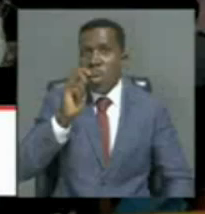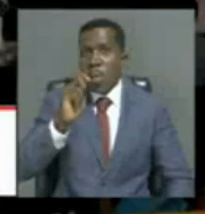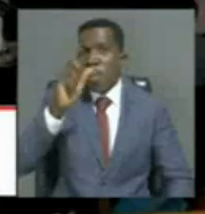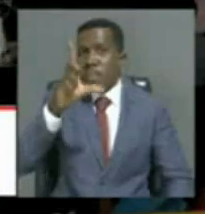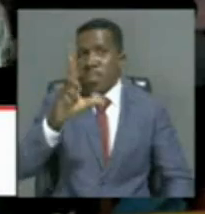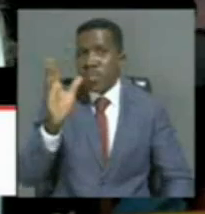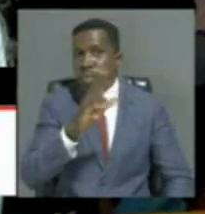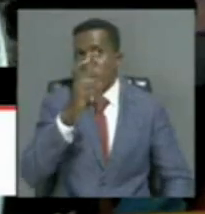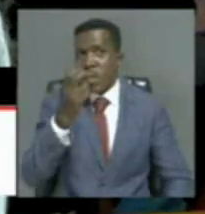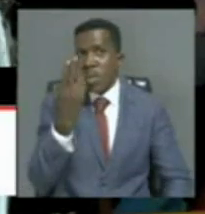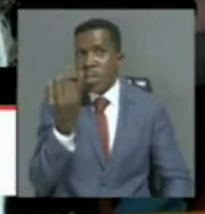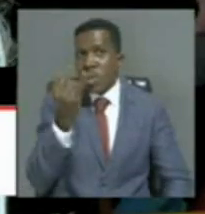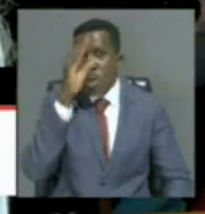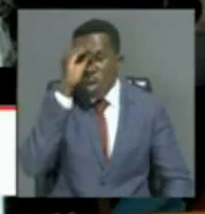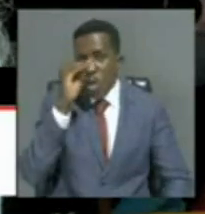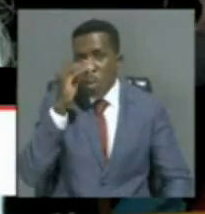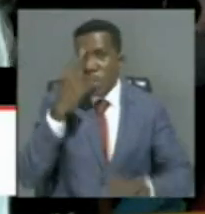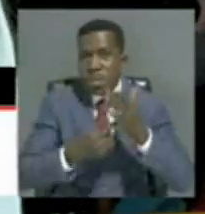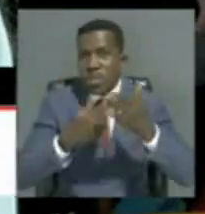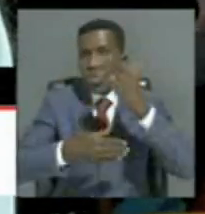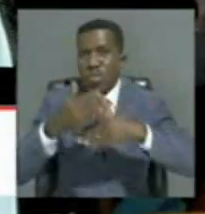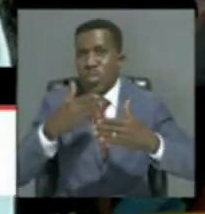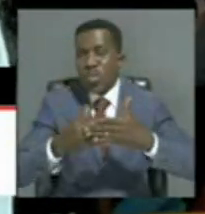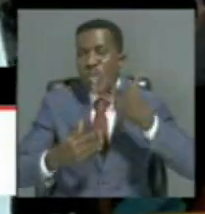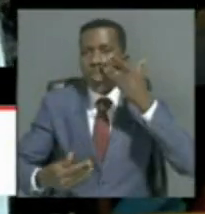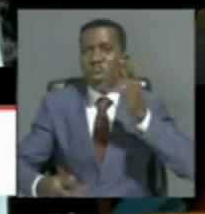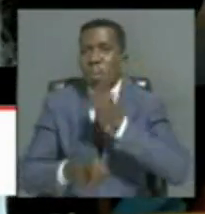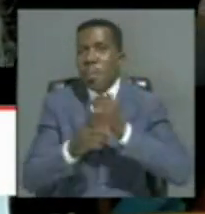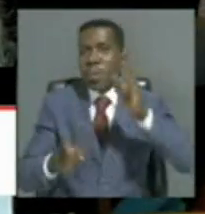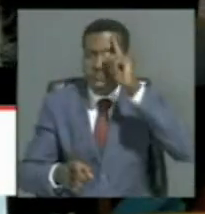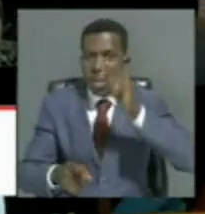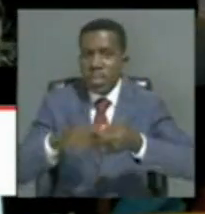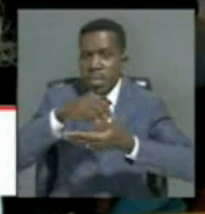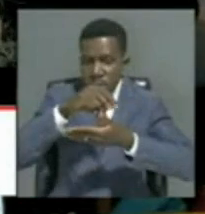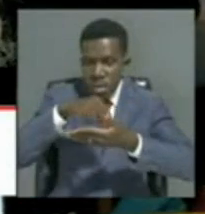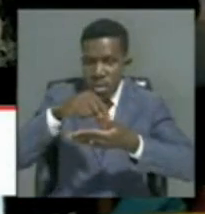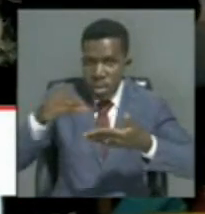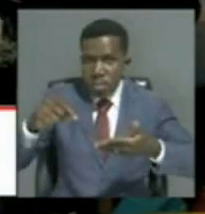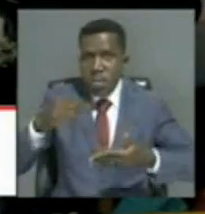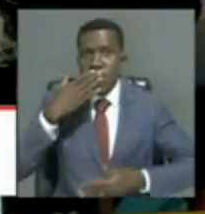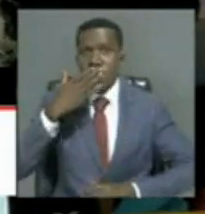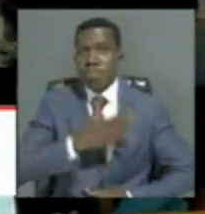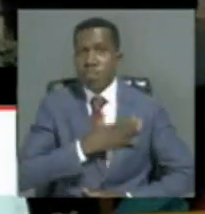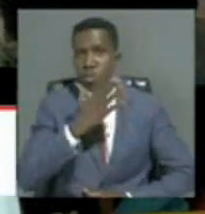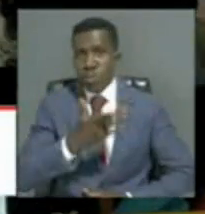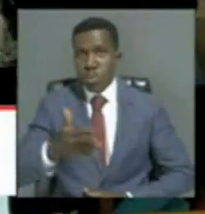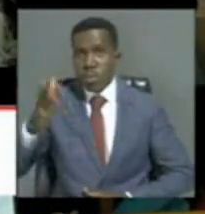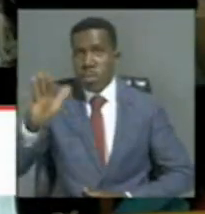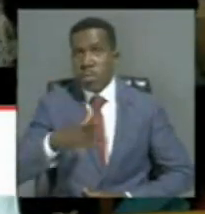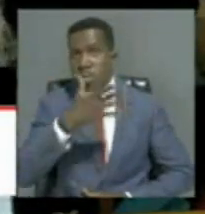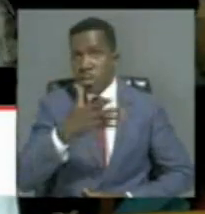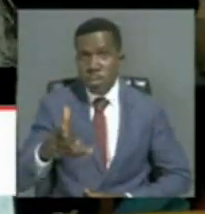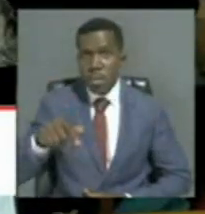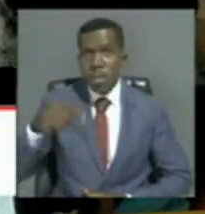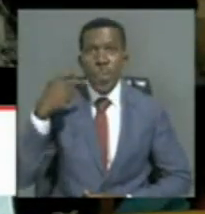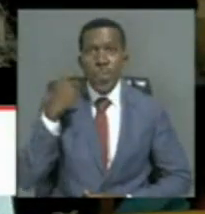monumento incontornável. Escreveu o nosso hino. São poucos os países que podem dizer que ainda têm em vivo